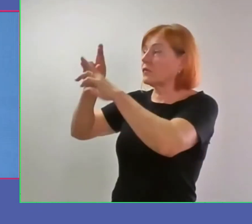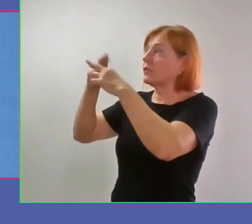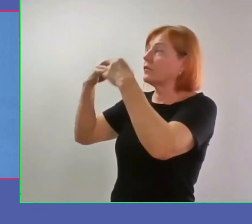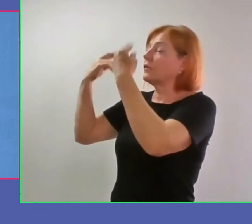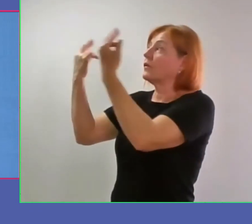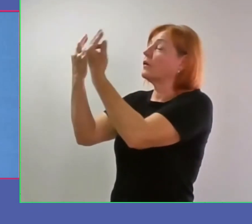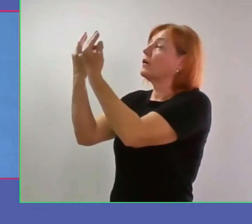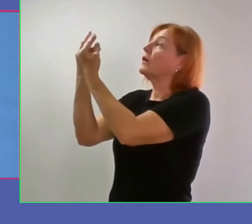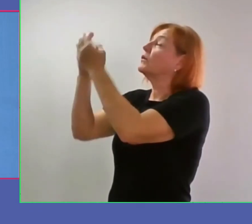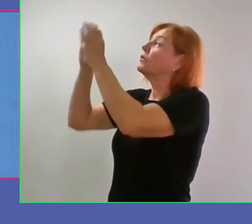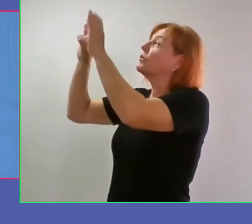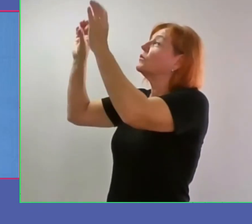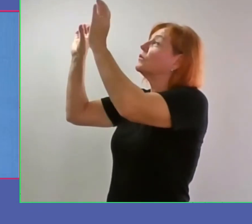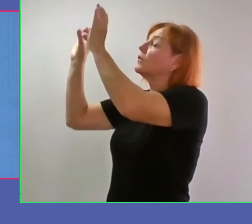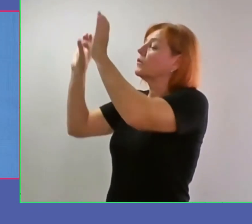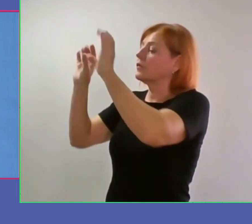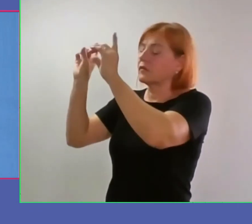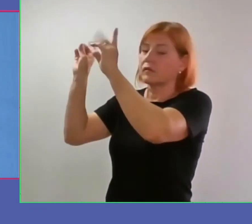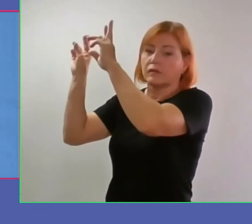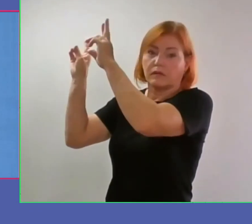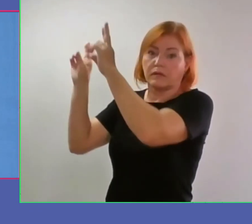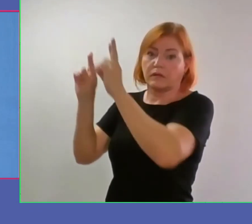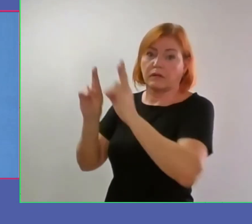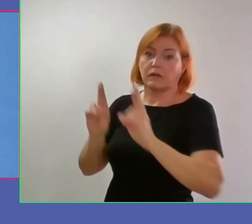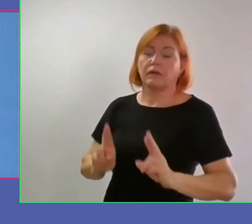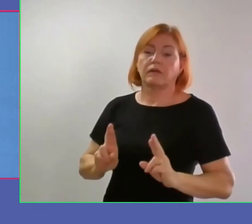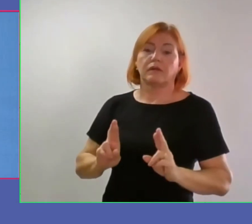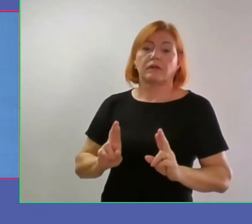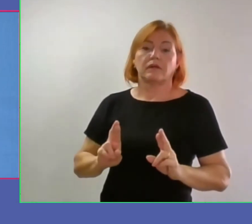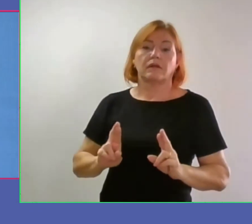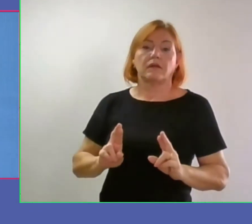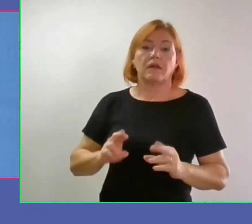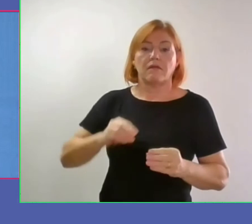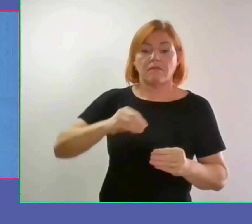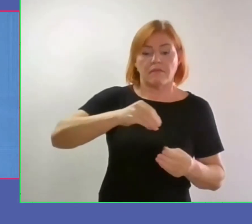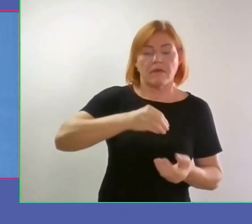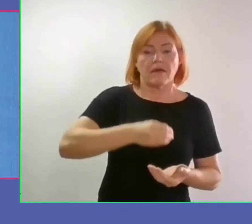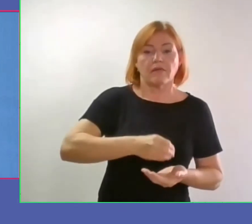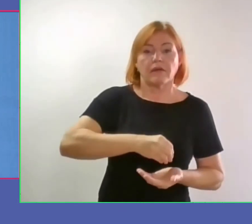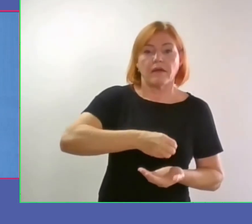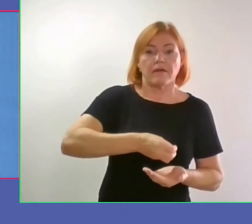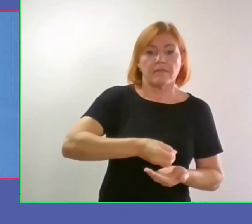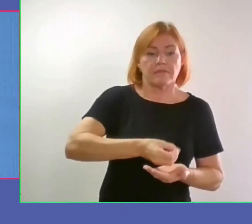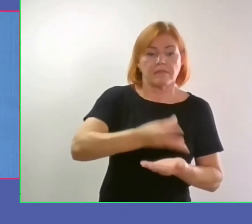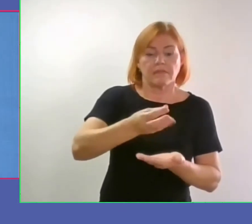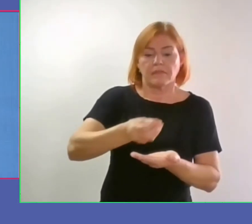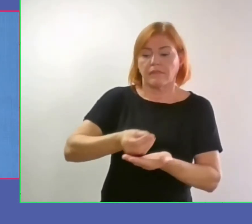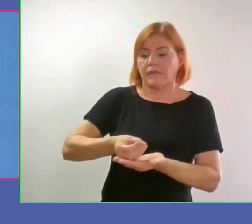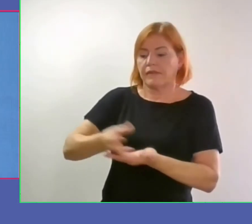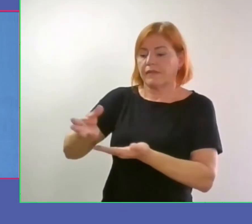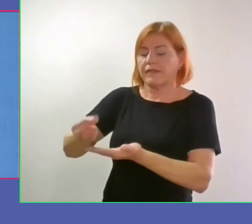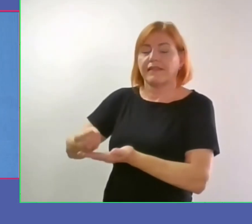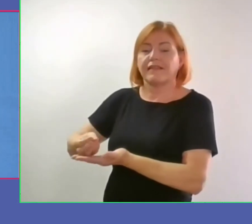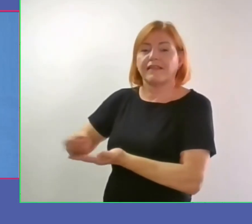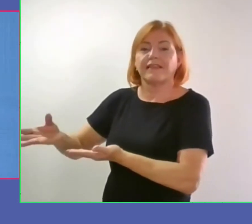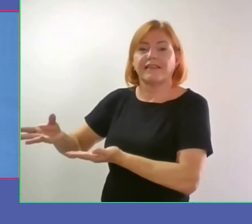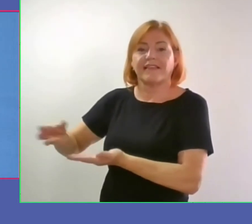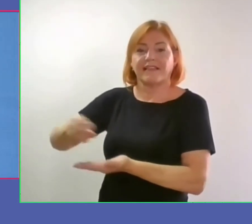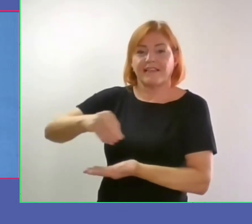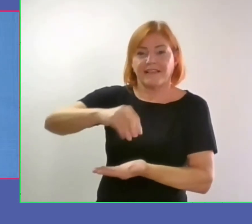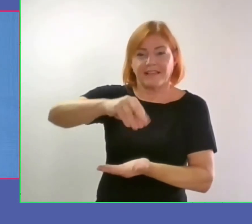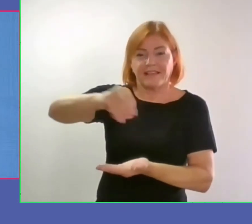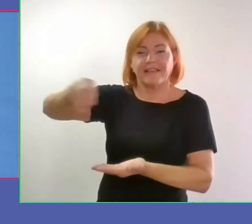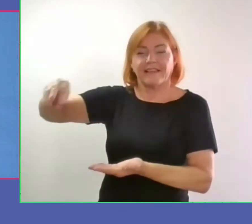aqui na terra é através da semeadura. Capítulo 13 de Mateus começa a falar, a